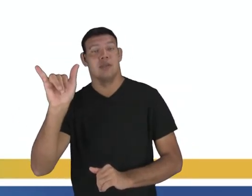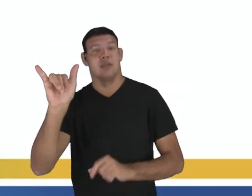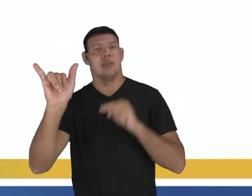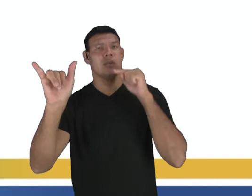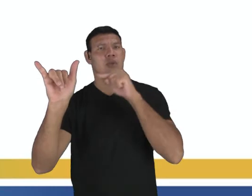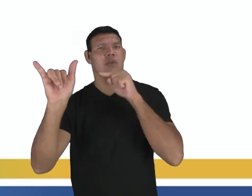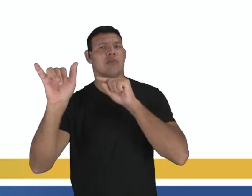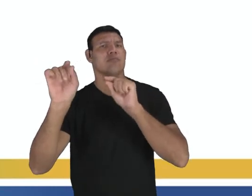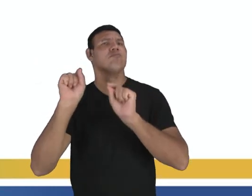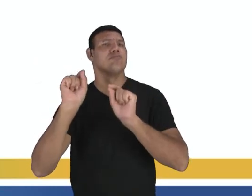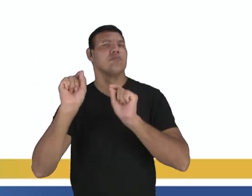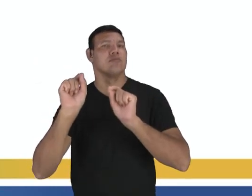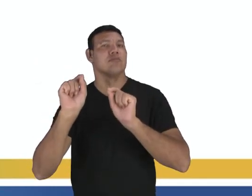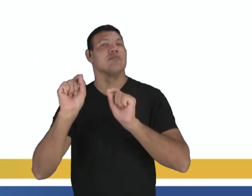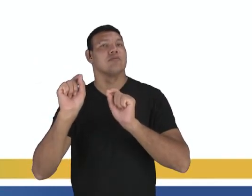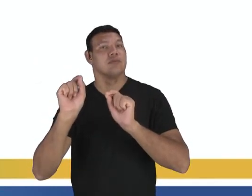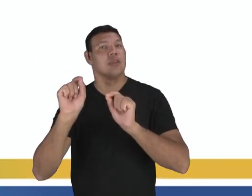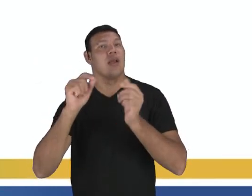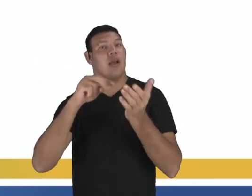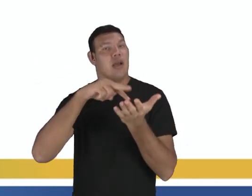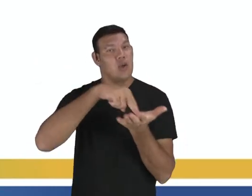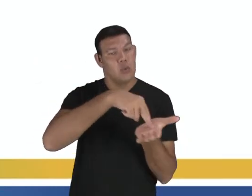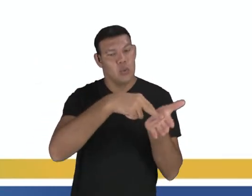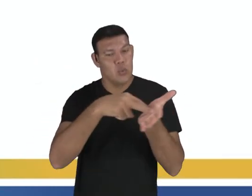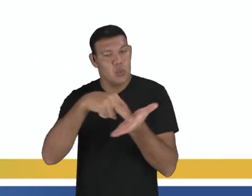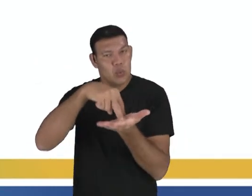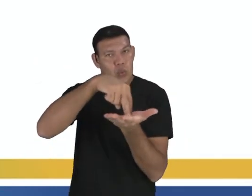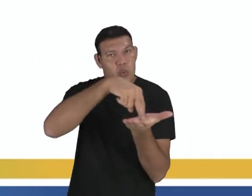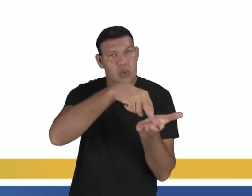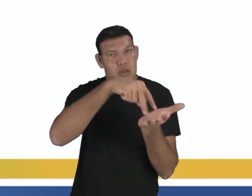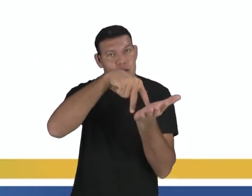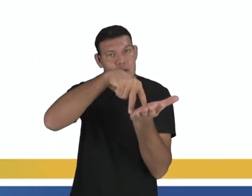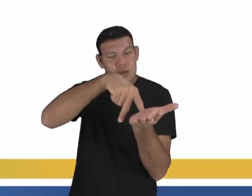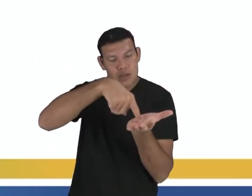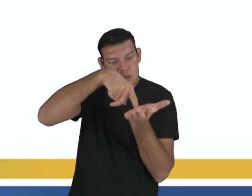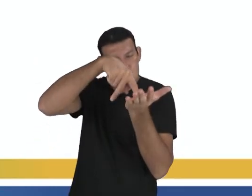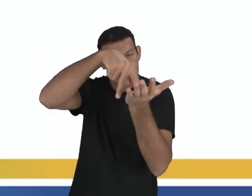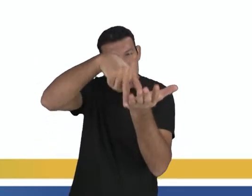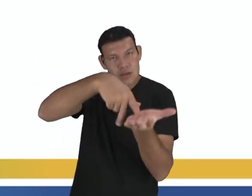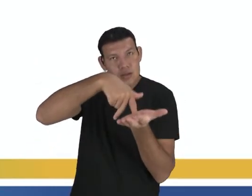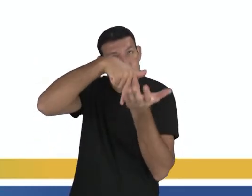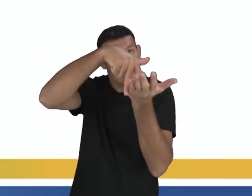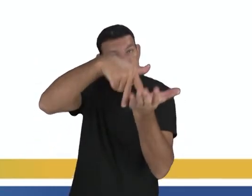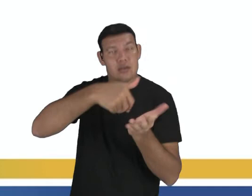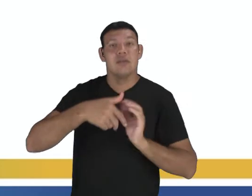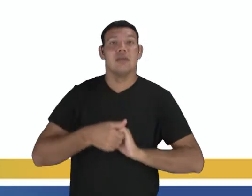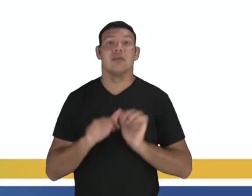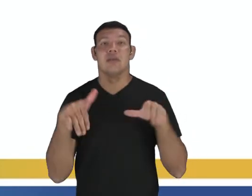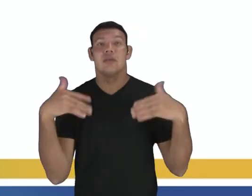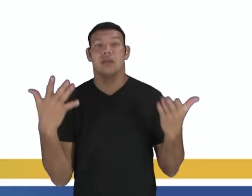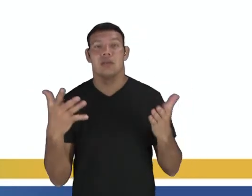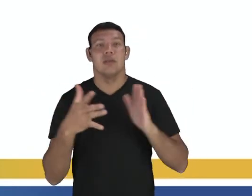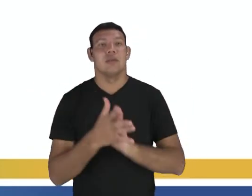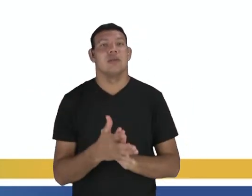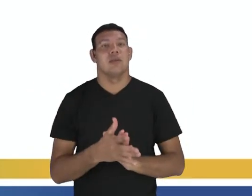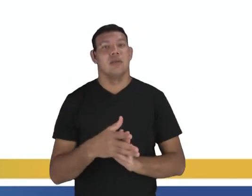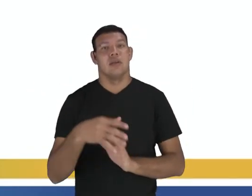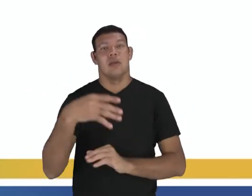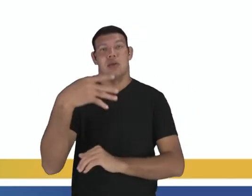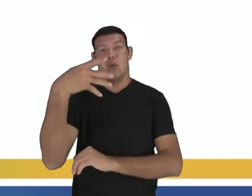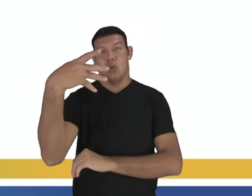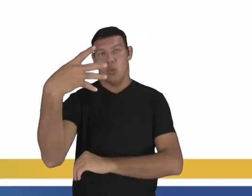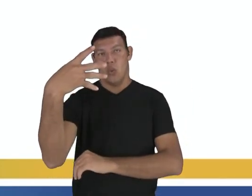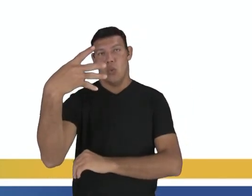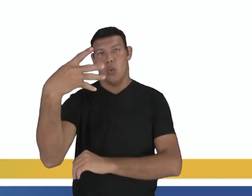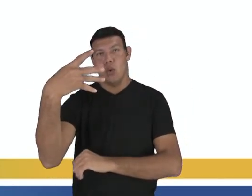Quem é o meu y? É os meus skates. Mas aí depois a questão diz que tem 15 skates. Então, eu tenho 2 vezes